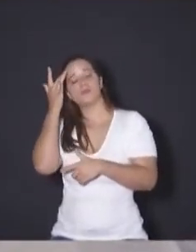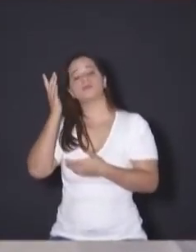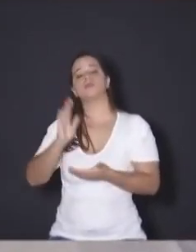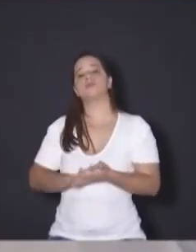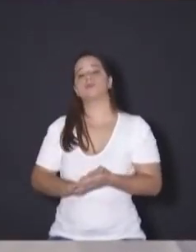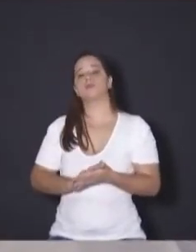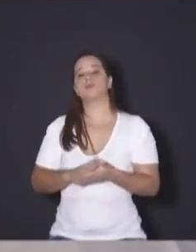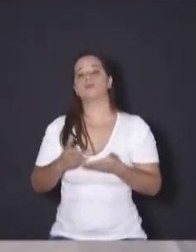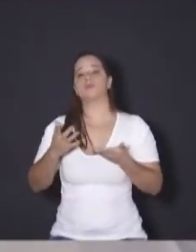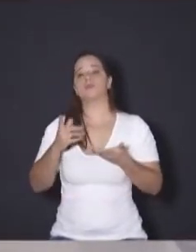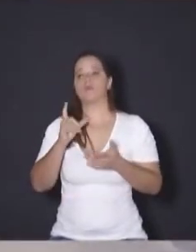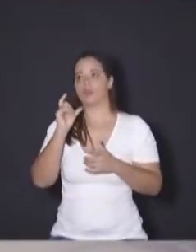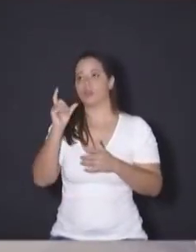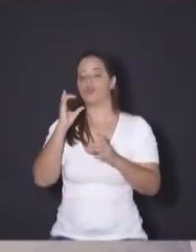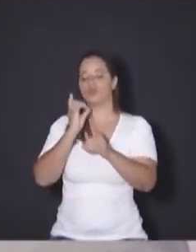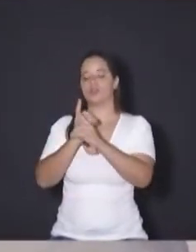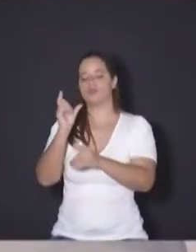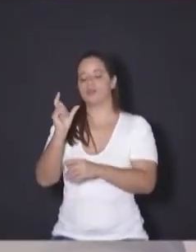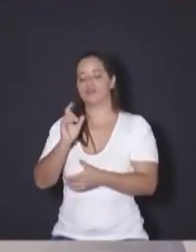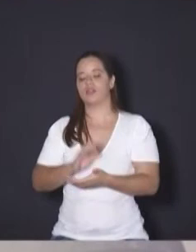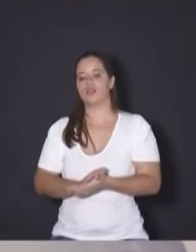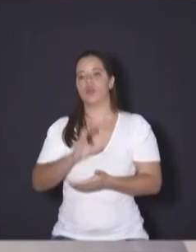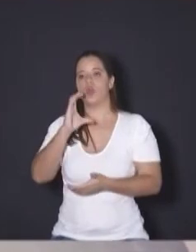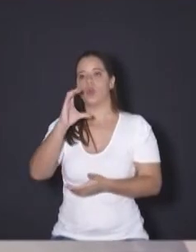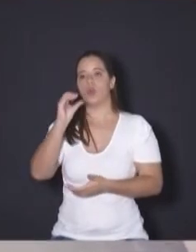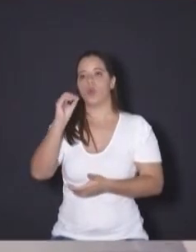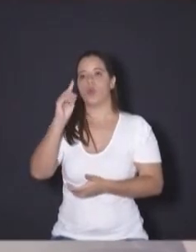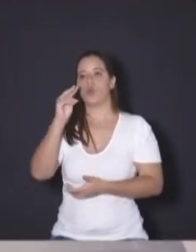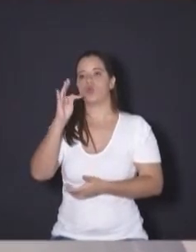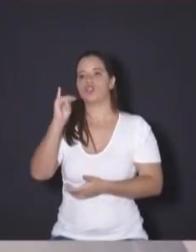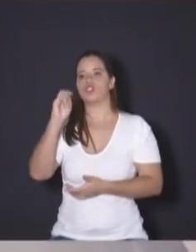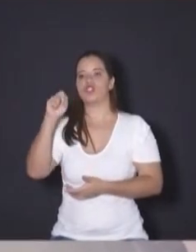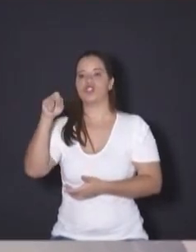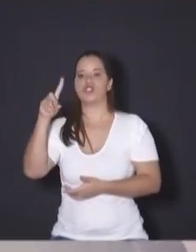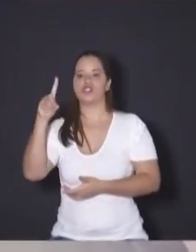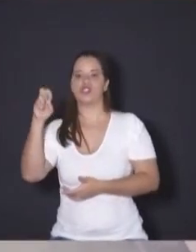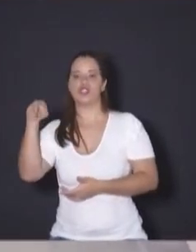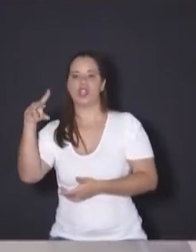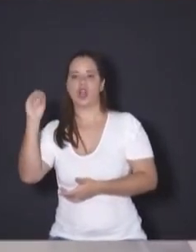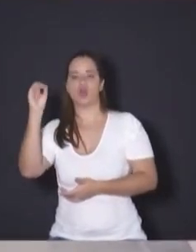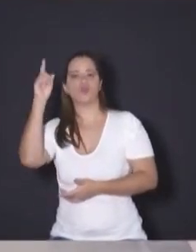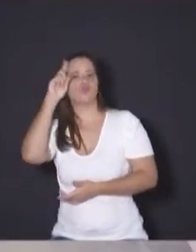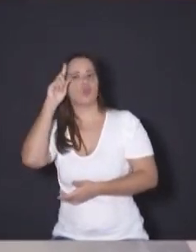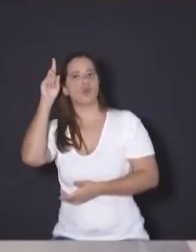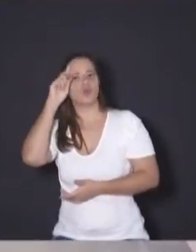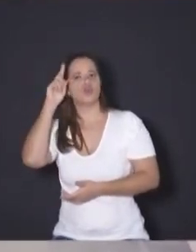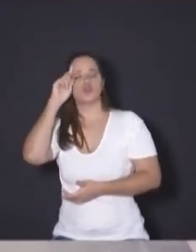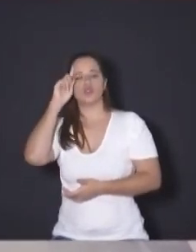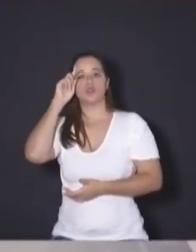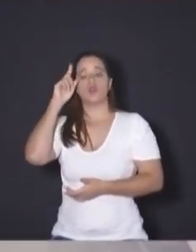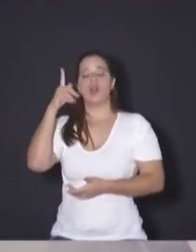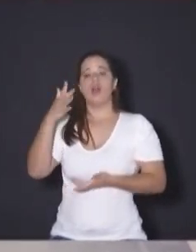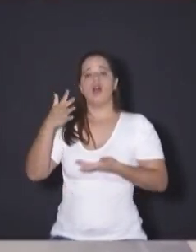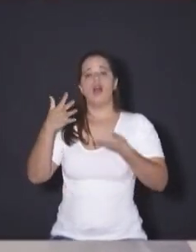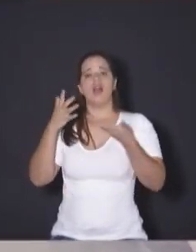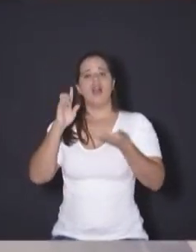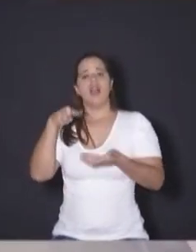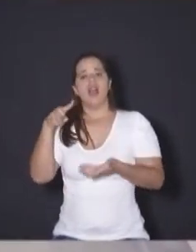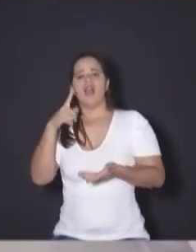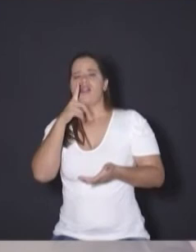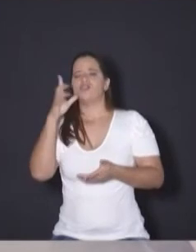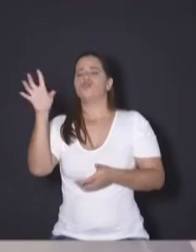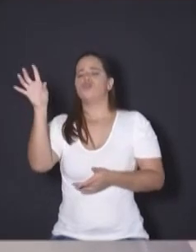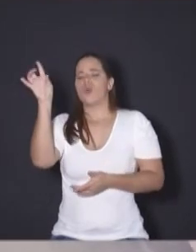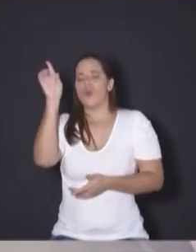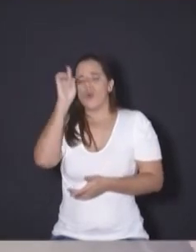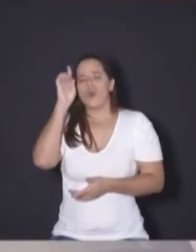continuarei a palavra cotidiano das pessoas as pessoas têm um cotidiano e esse cotidiano é diário